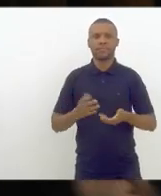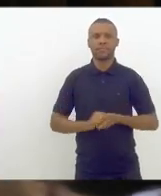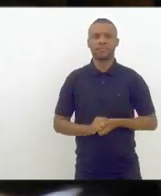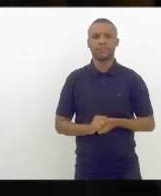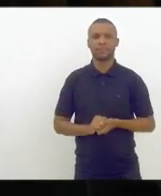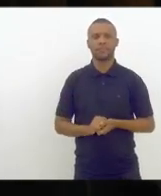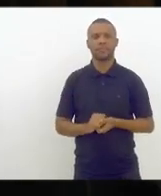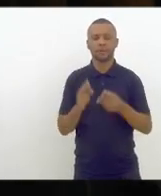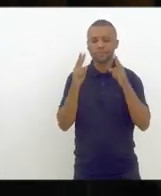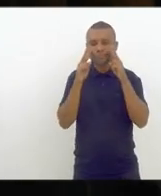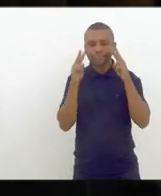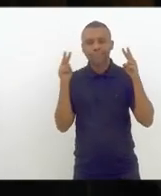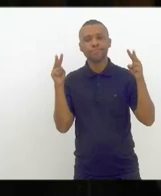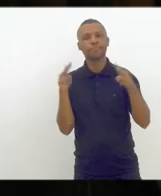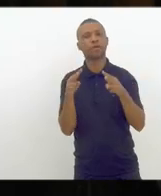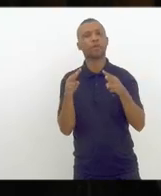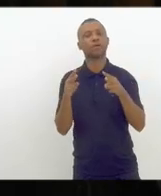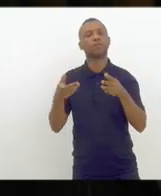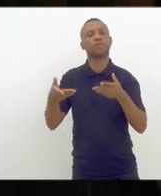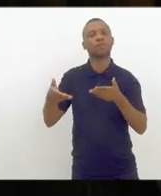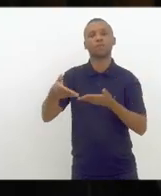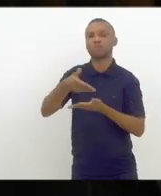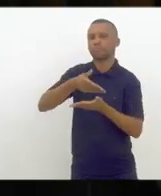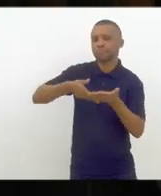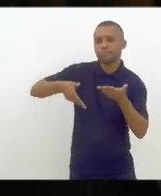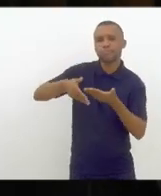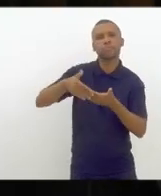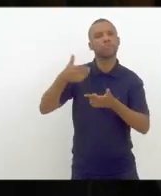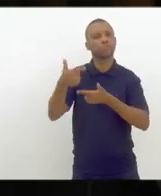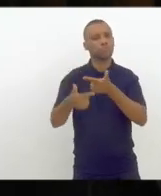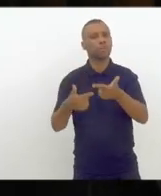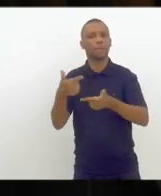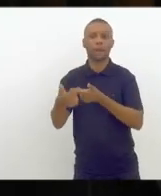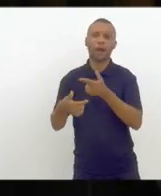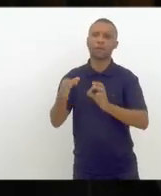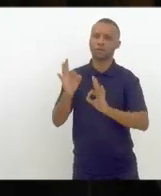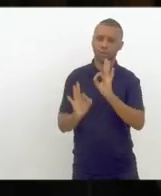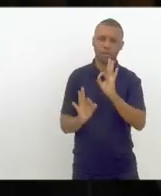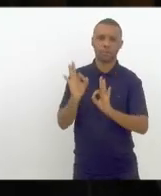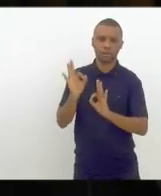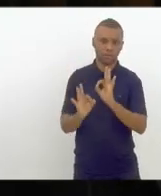Fico feliz pelo reconhecimento do trabalho